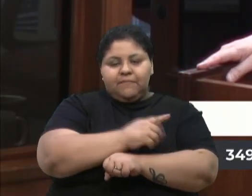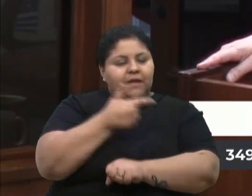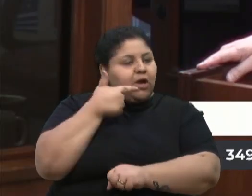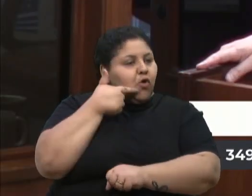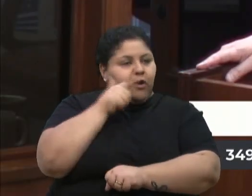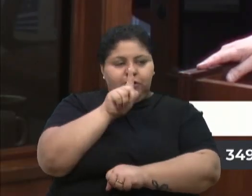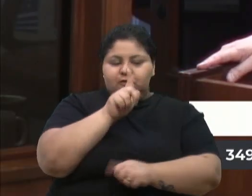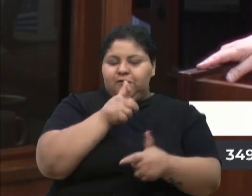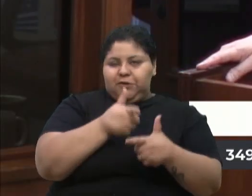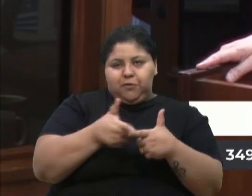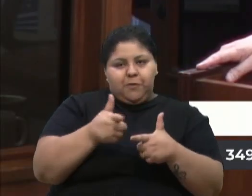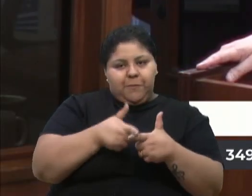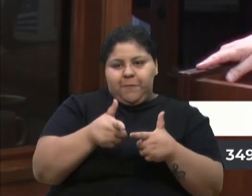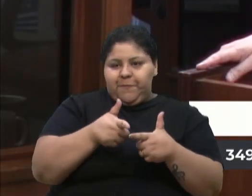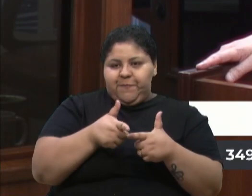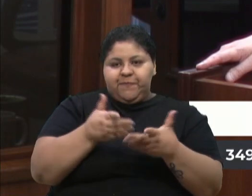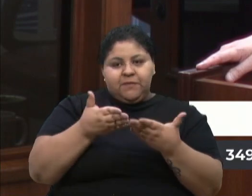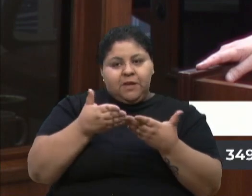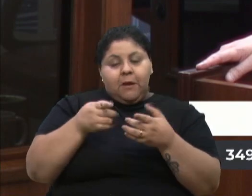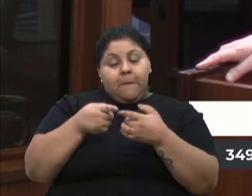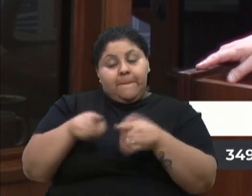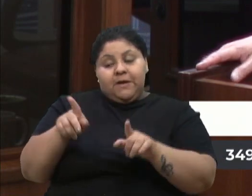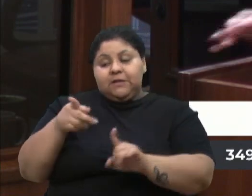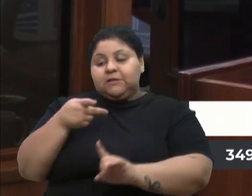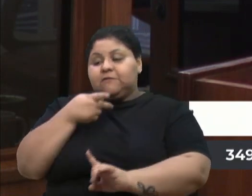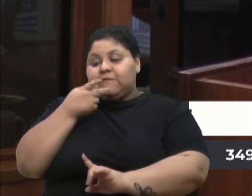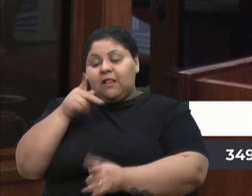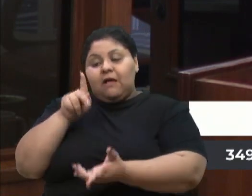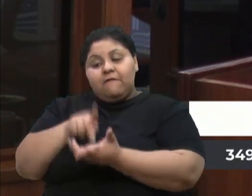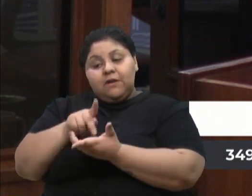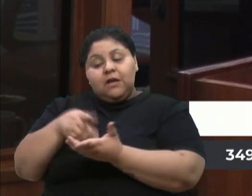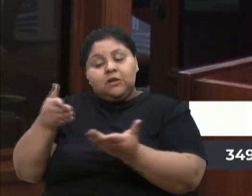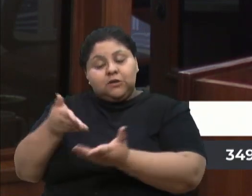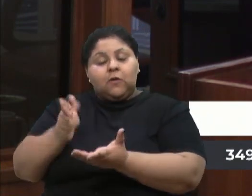resolvesse, né? Mas vamos falar as verdades aqui, então.